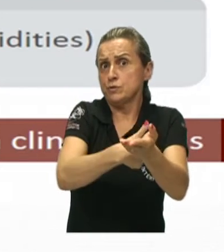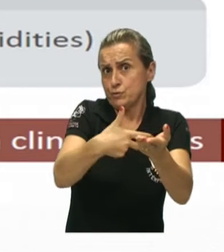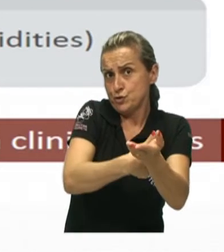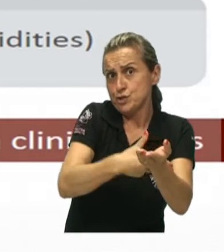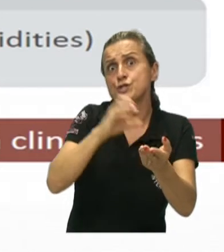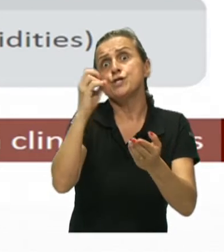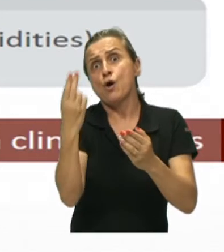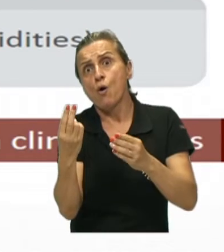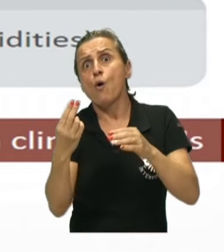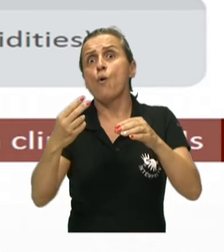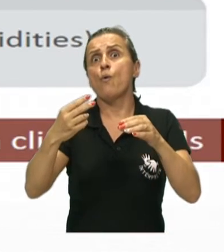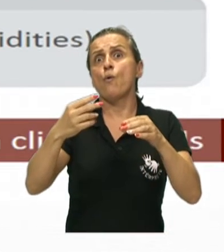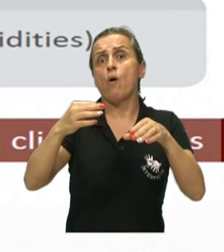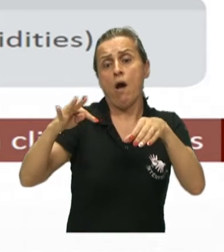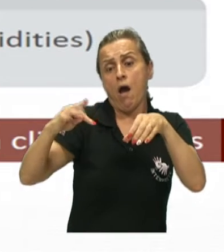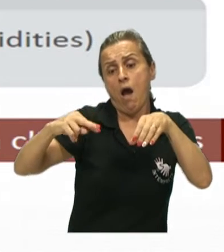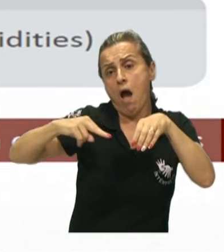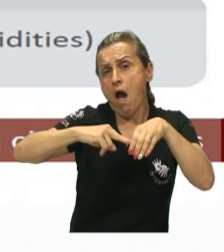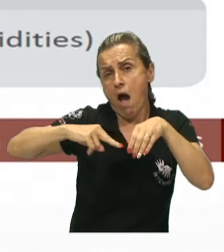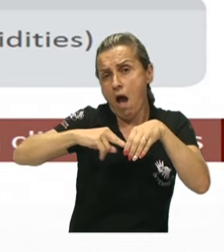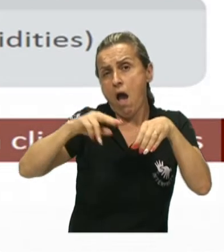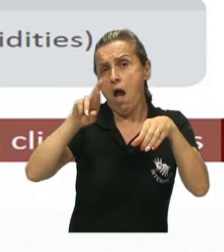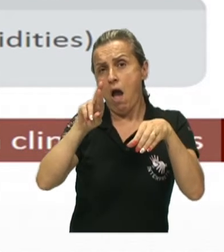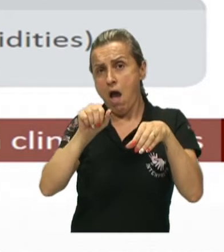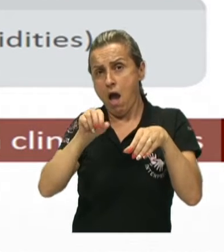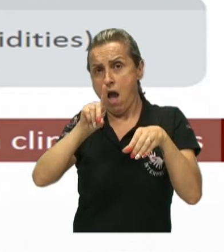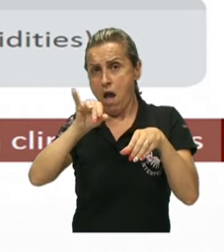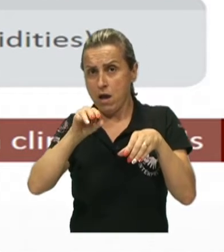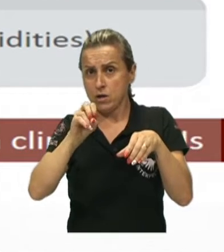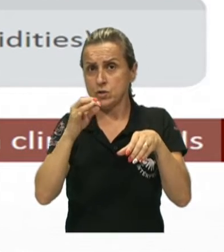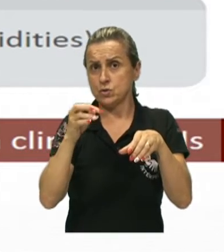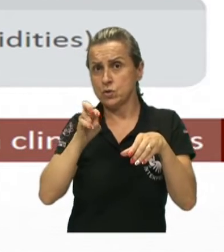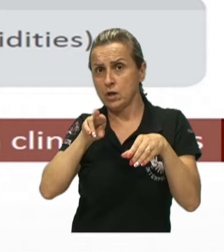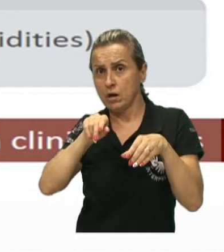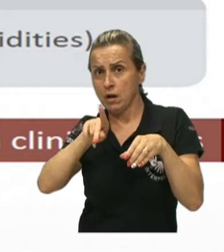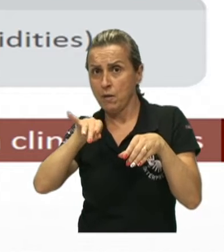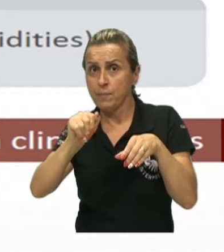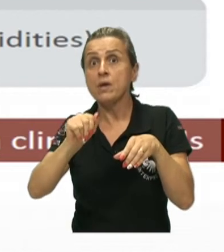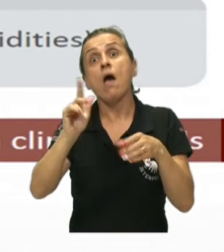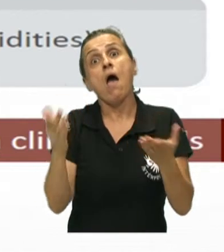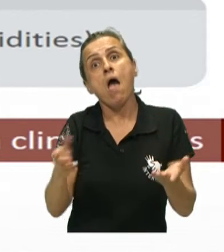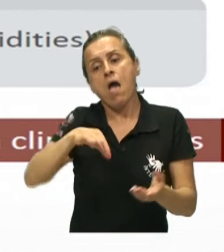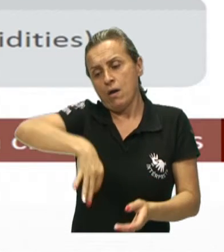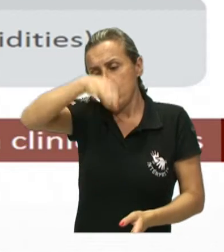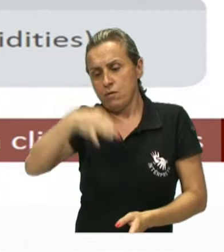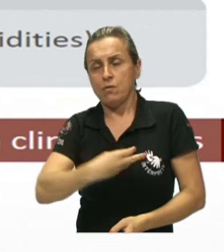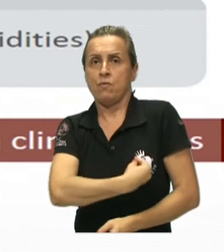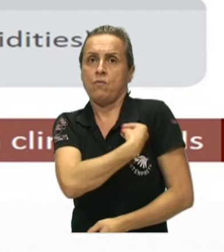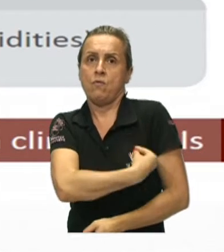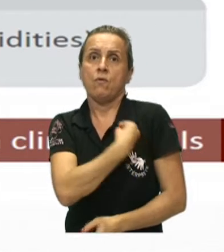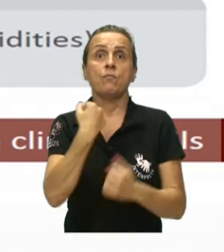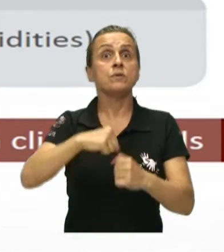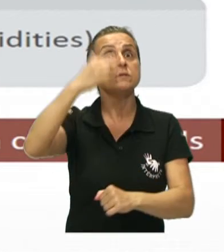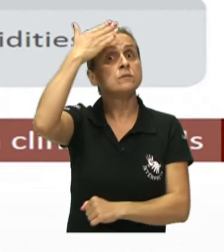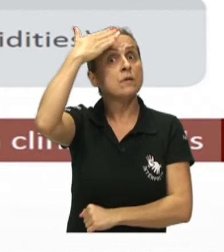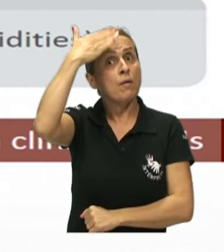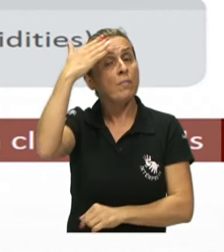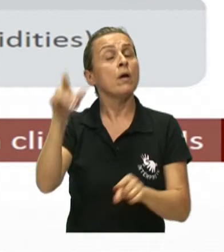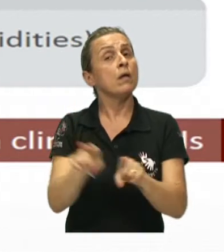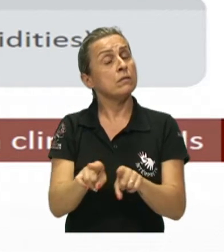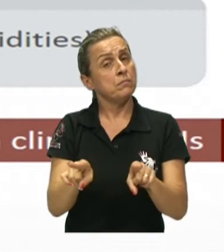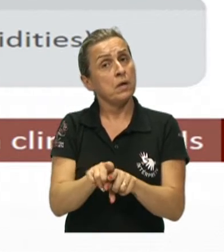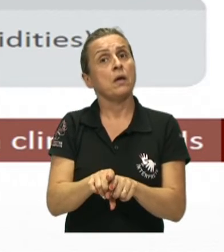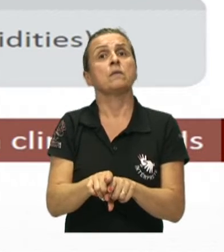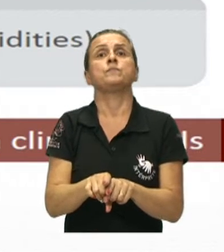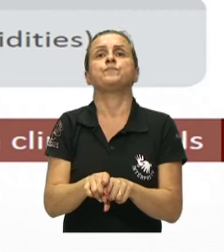radioterapia. Esse QLO, na verdade, se trata de qualidade de vida, que tem que ser considerado também no que diz